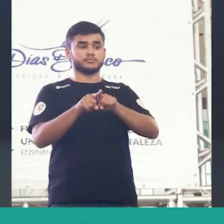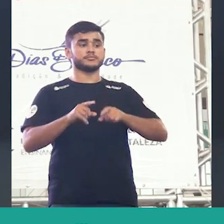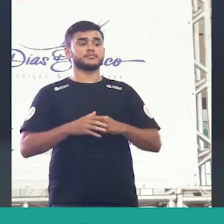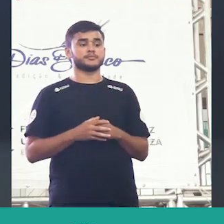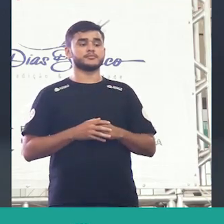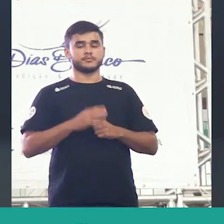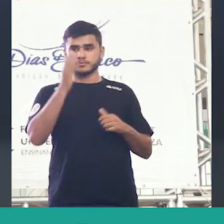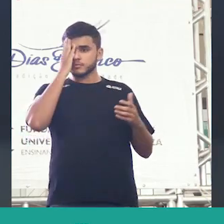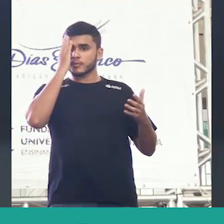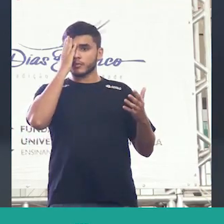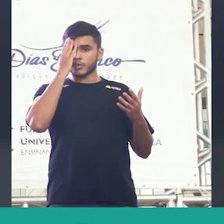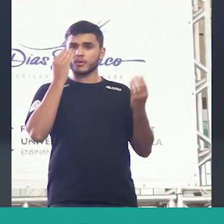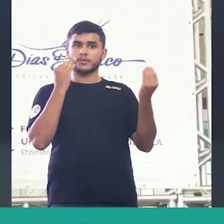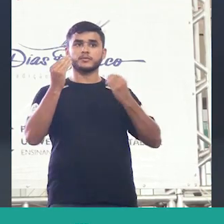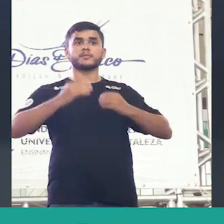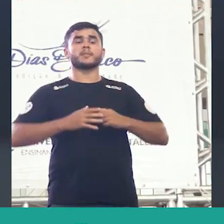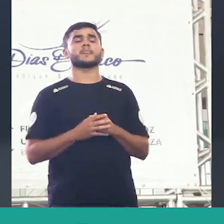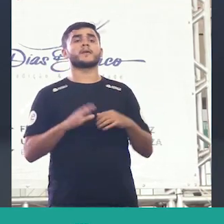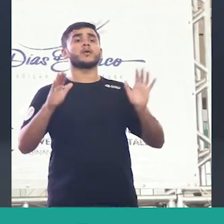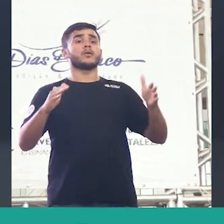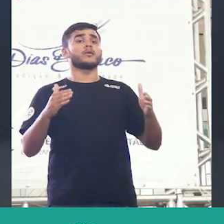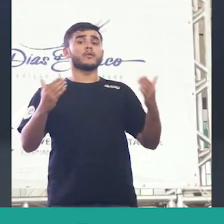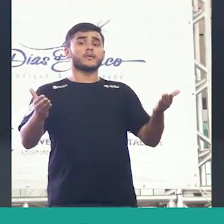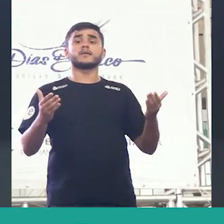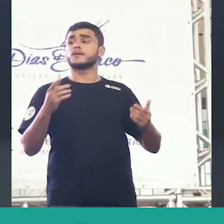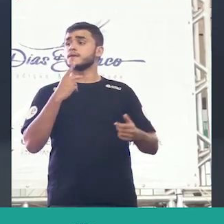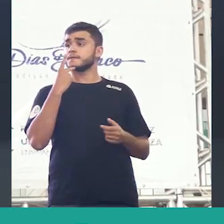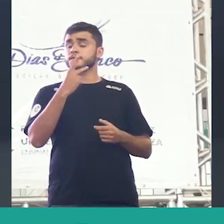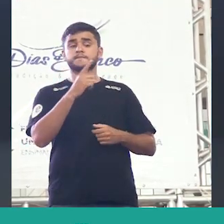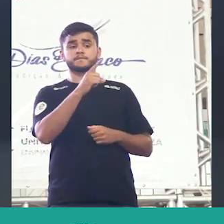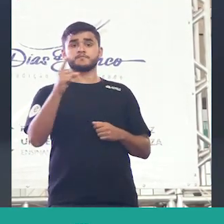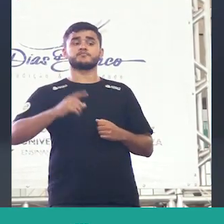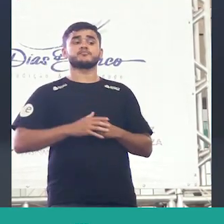luz. Beleza? Certo? Qual é